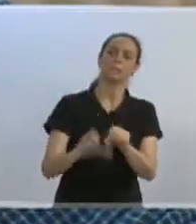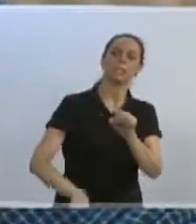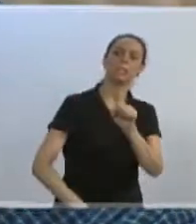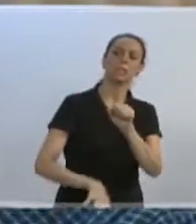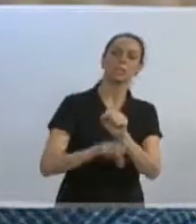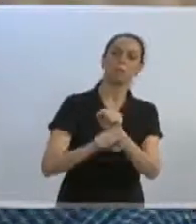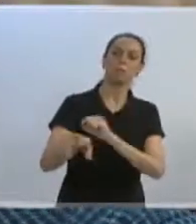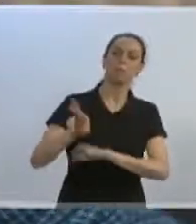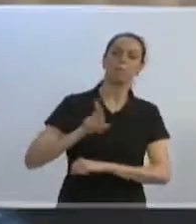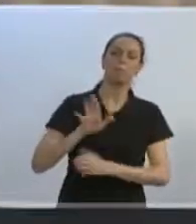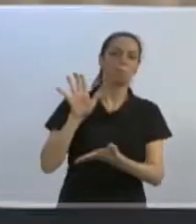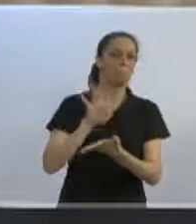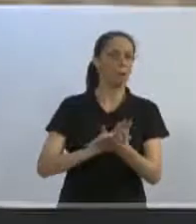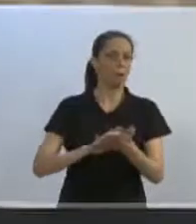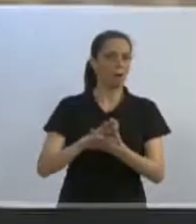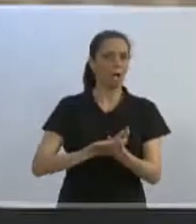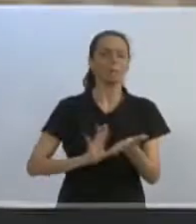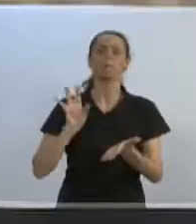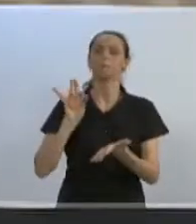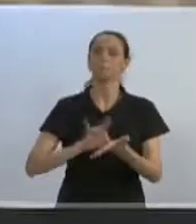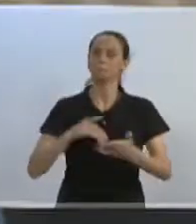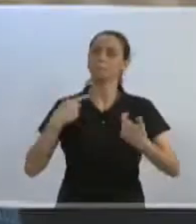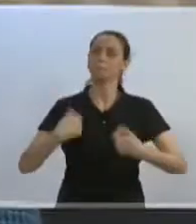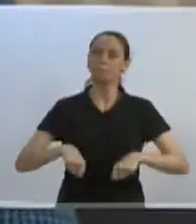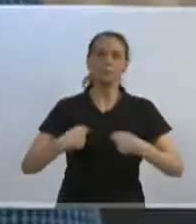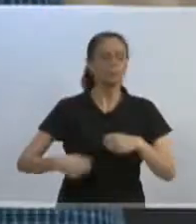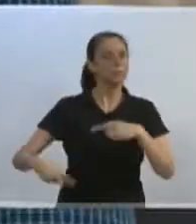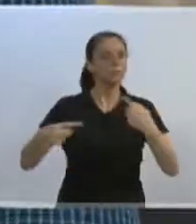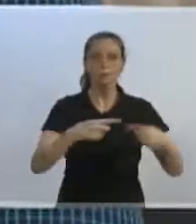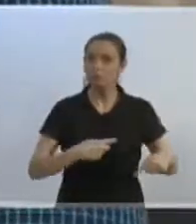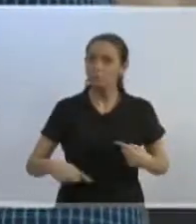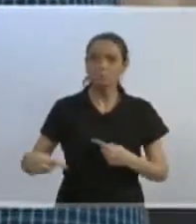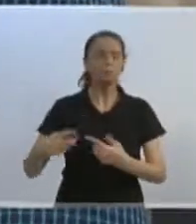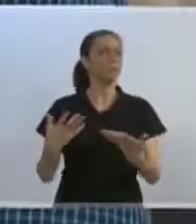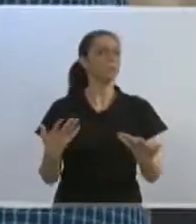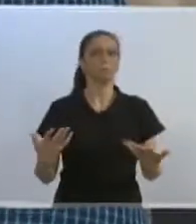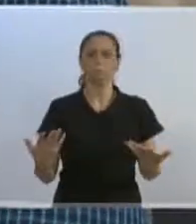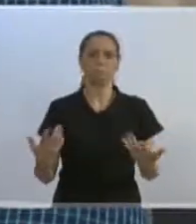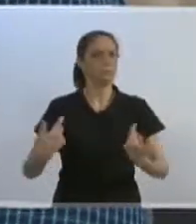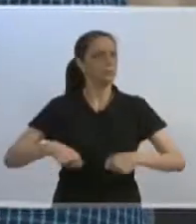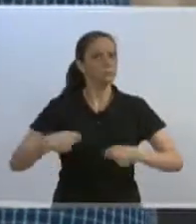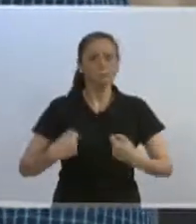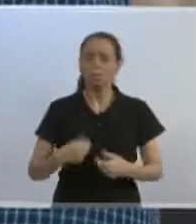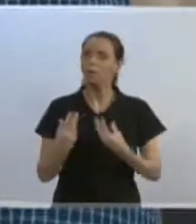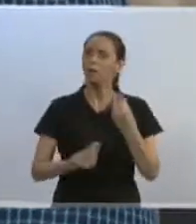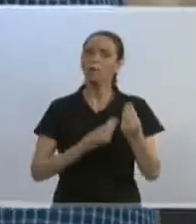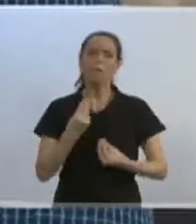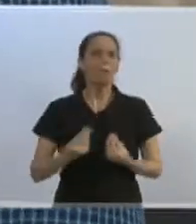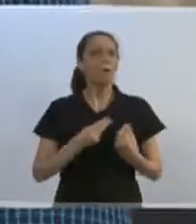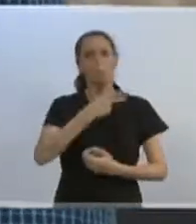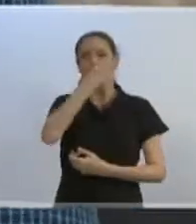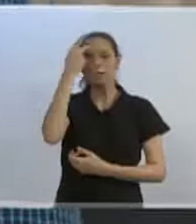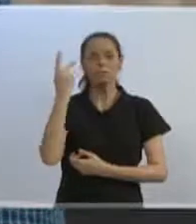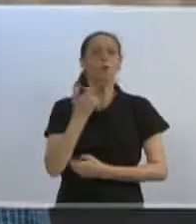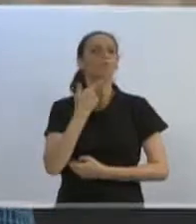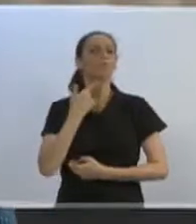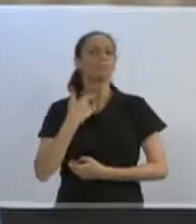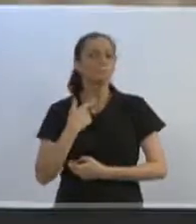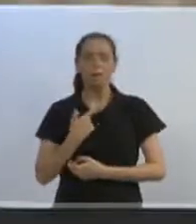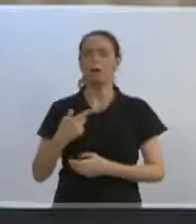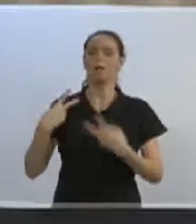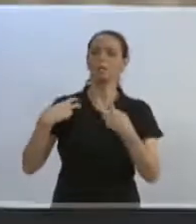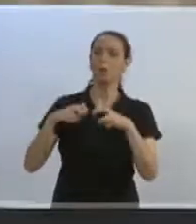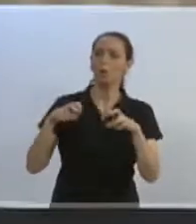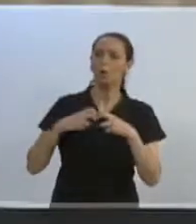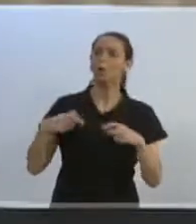hoje, mas é fato de que isso precisa discutir realmente a questão de como estimular a utilização do